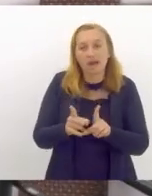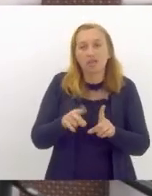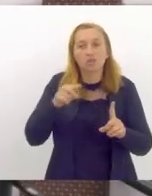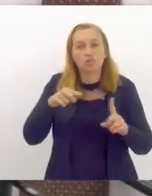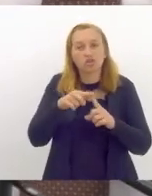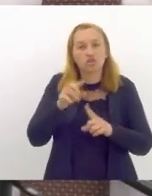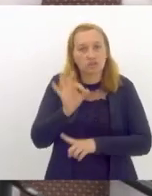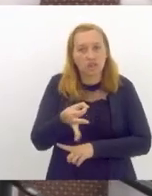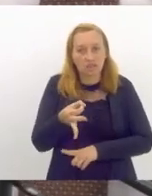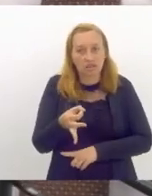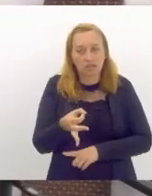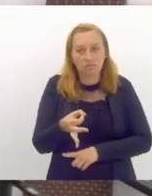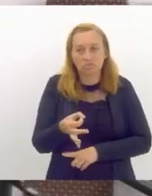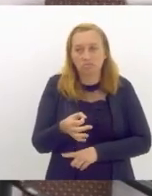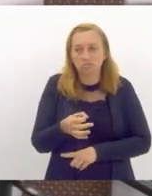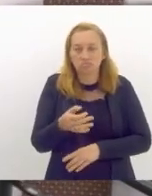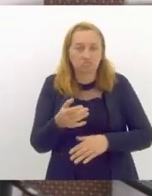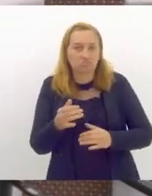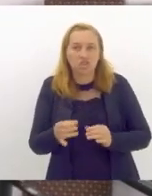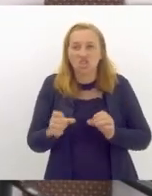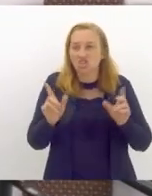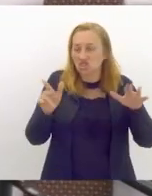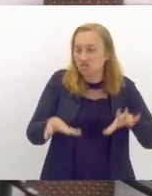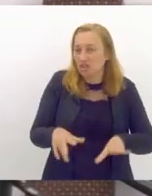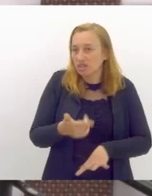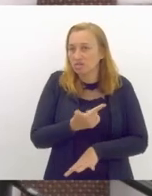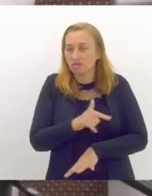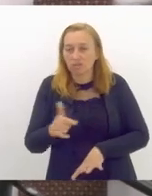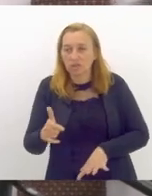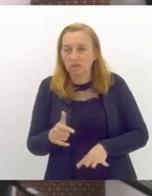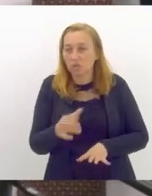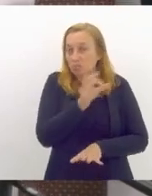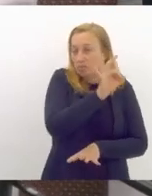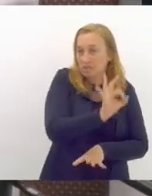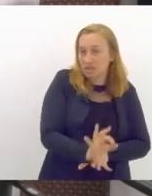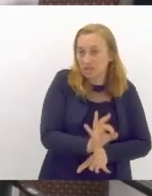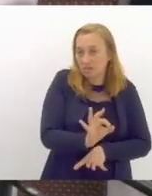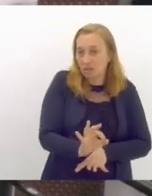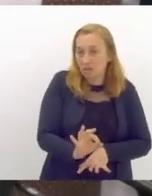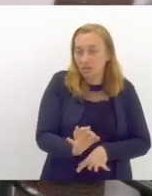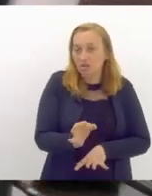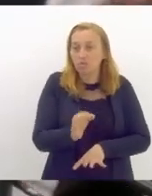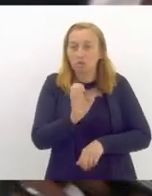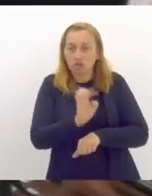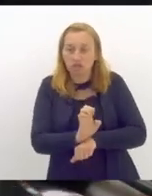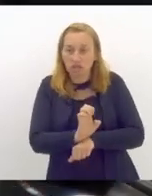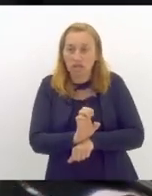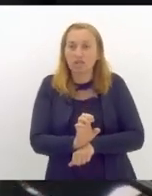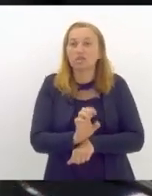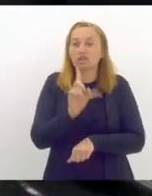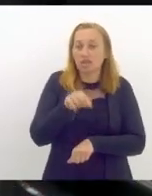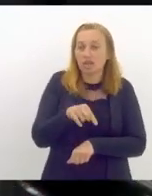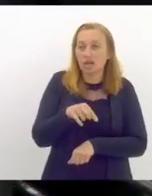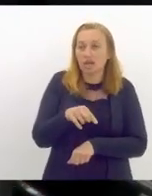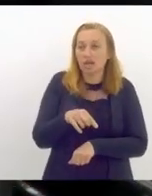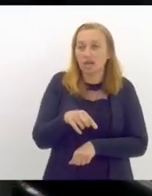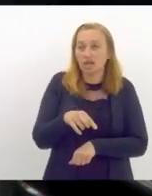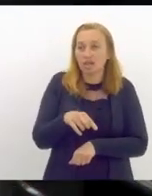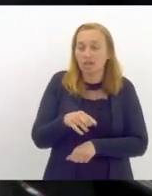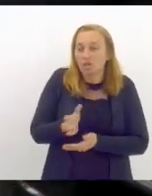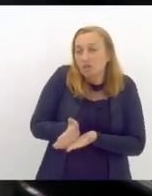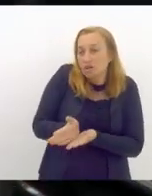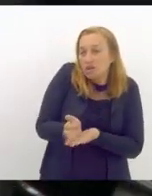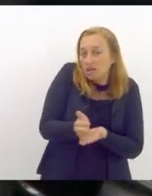objetivo isso não faz qualquer diferença o percentual que vai ser o estado uma vez que é como eu disse anteriormente o Mero